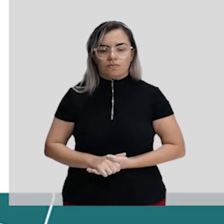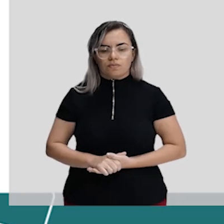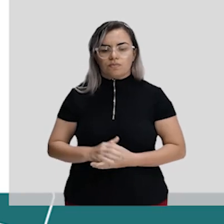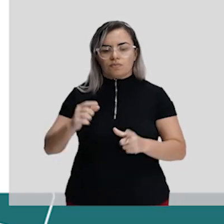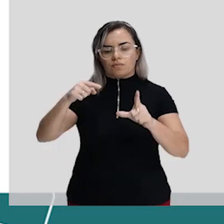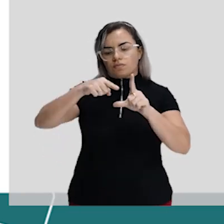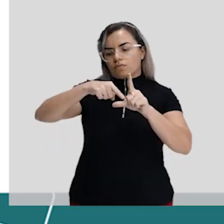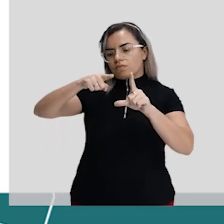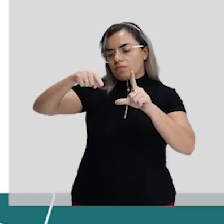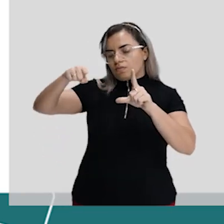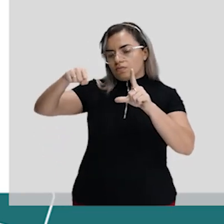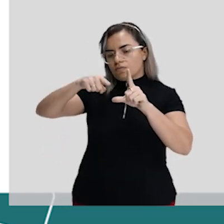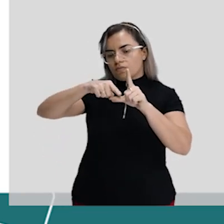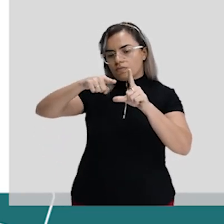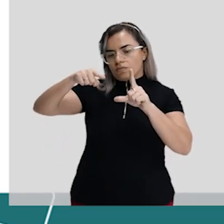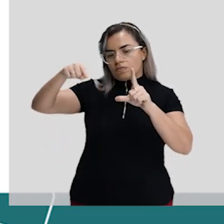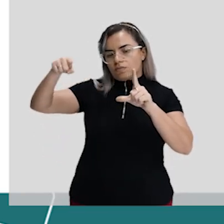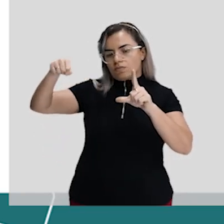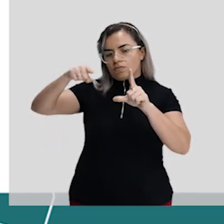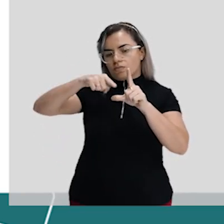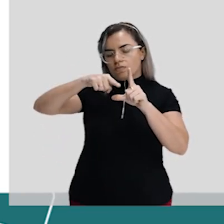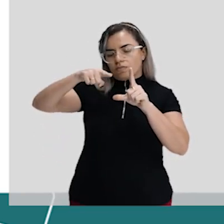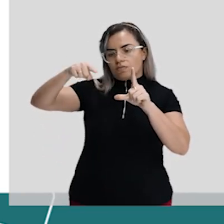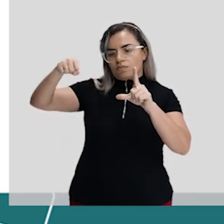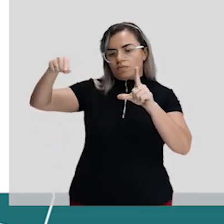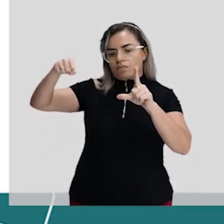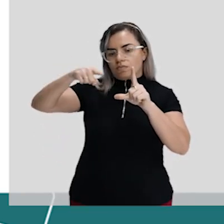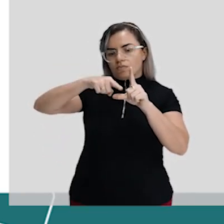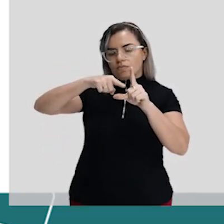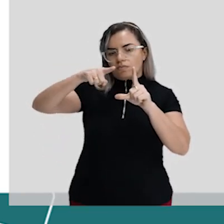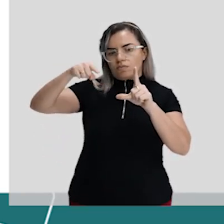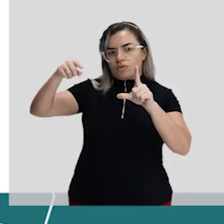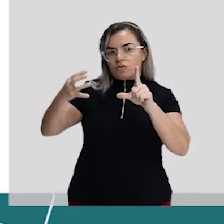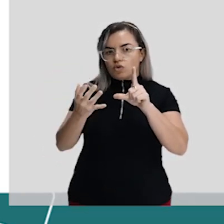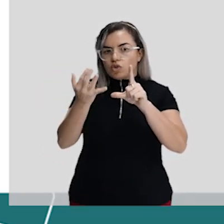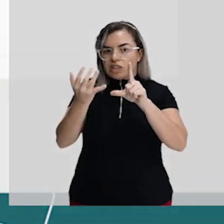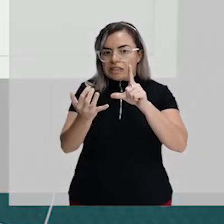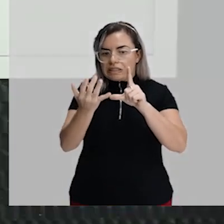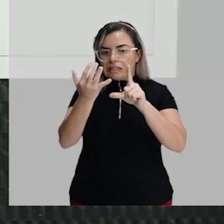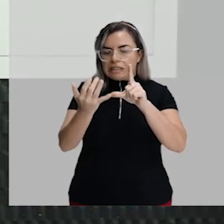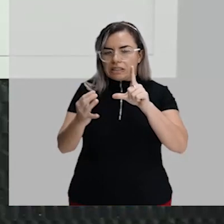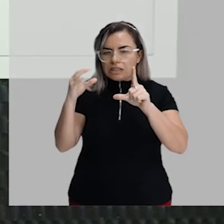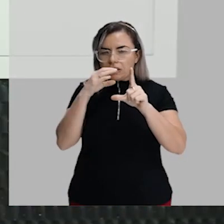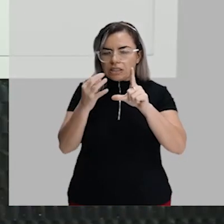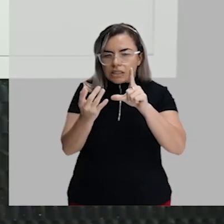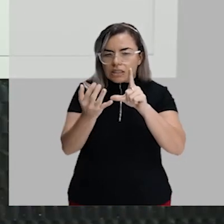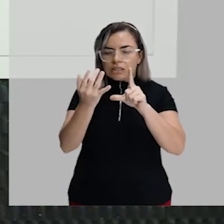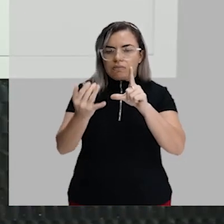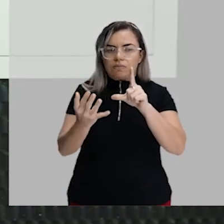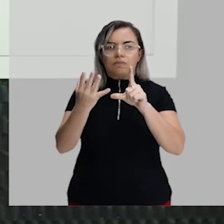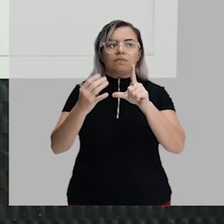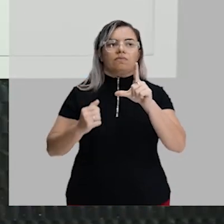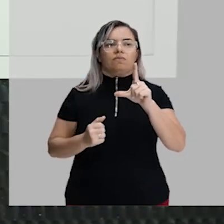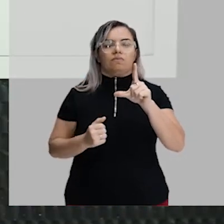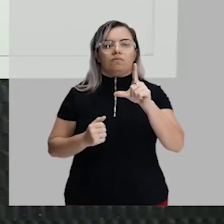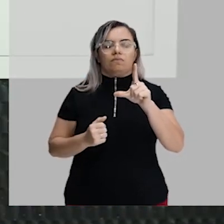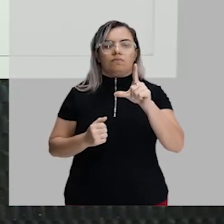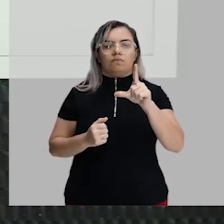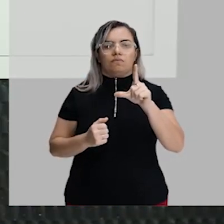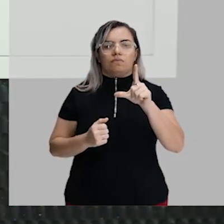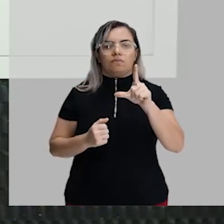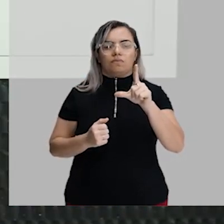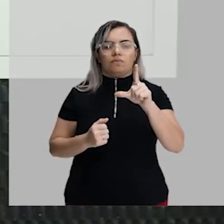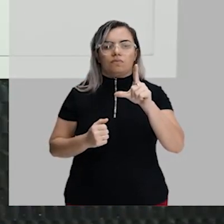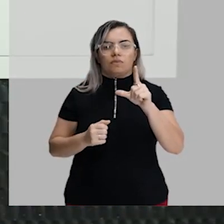né? Aquelas curvas de aquecimento, poder a gente analisar aqui no quadro. Então,